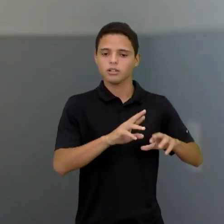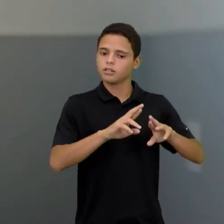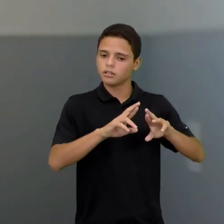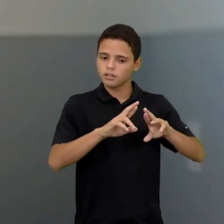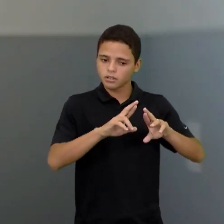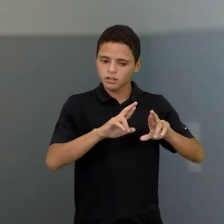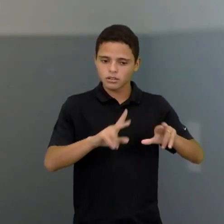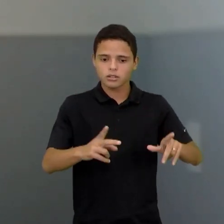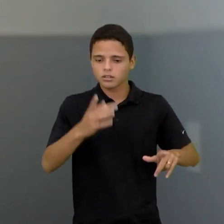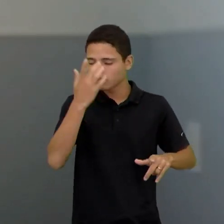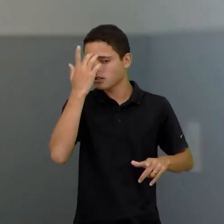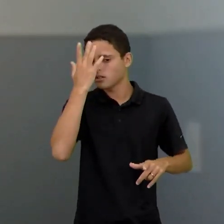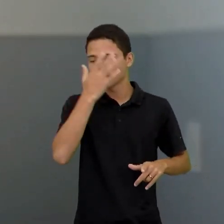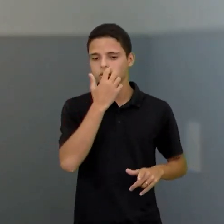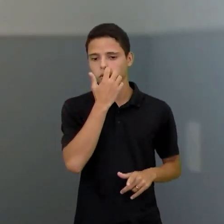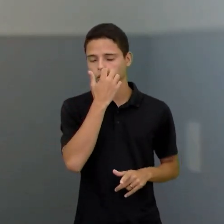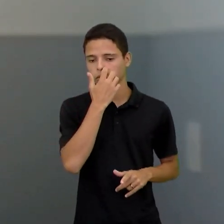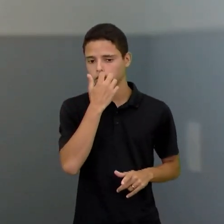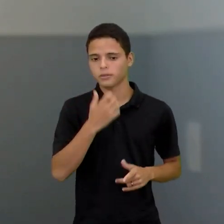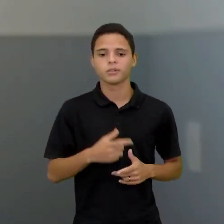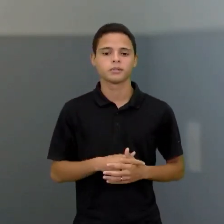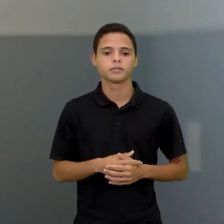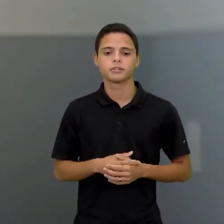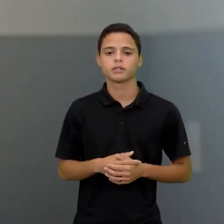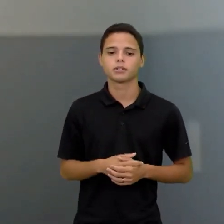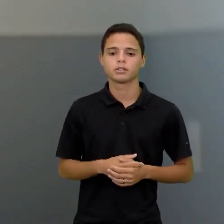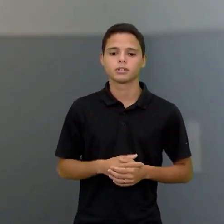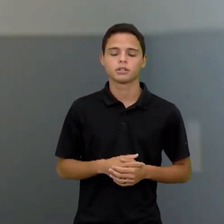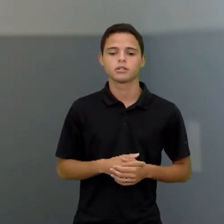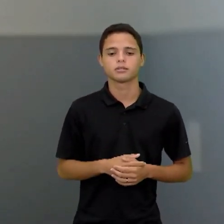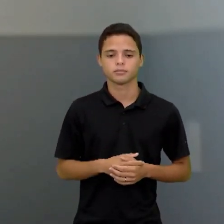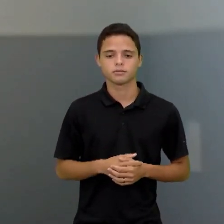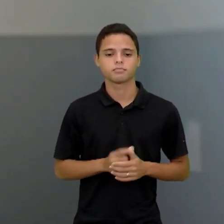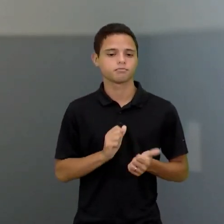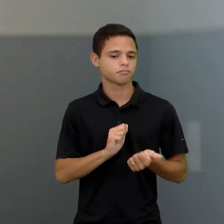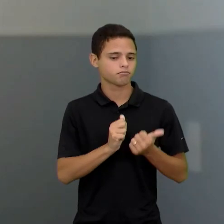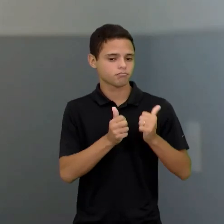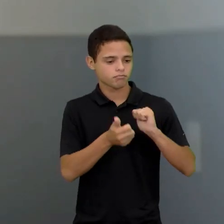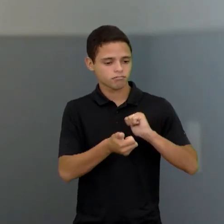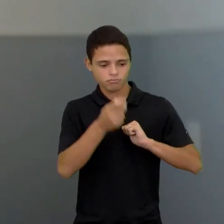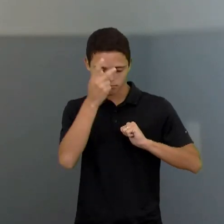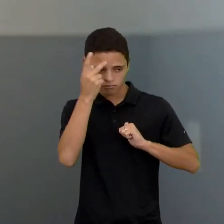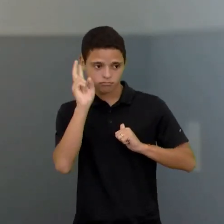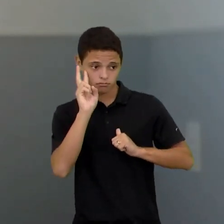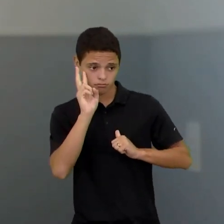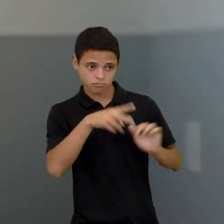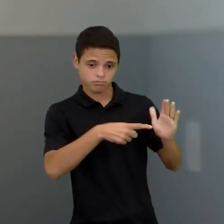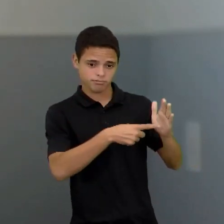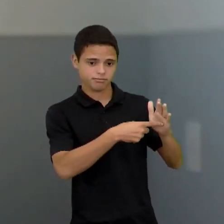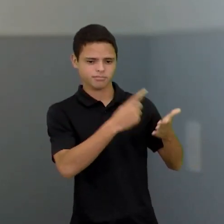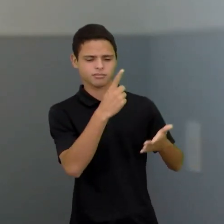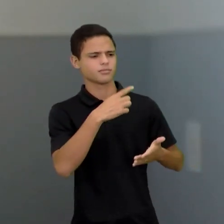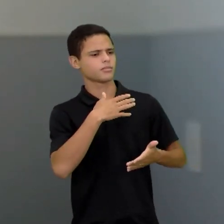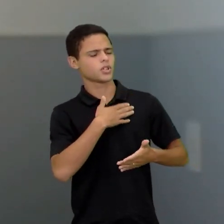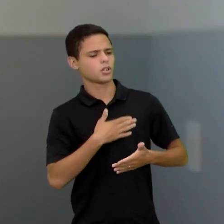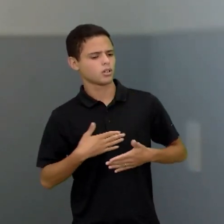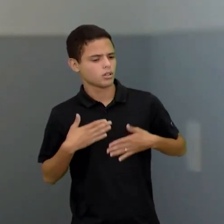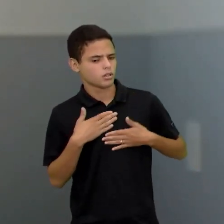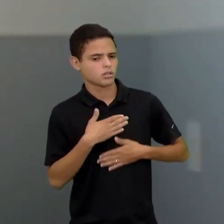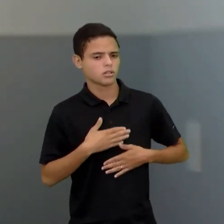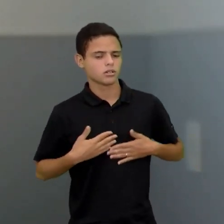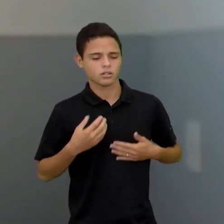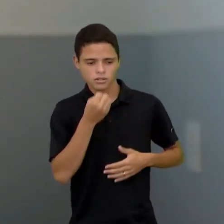certa agressividade, mas um esporte que quem assiste de primeira sempre pensa, nossa, como uma pessoa com